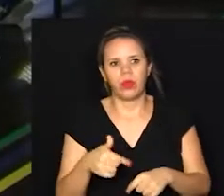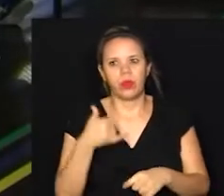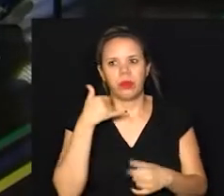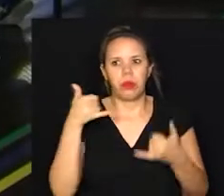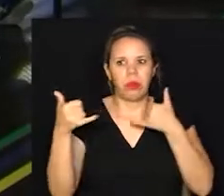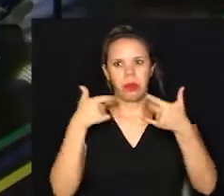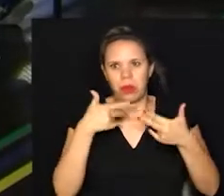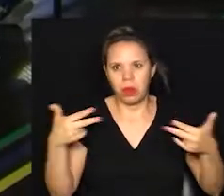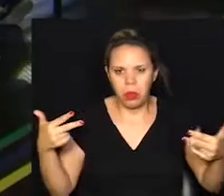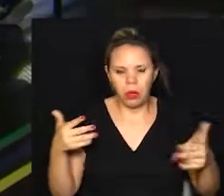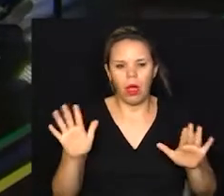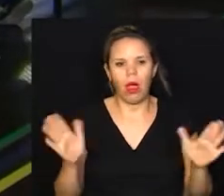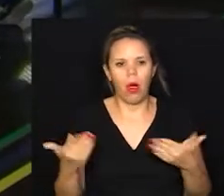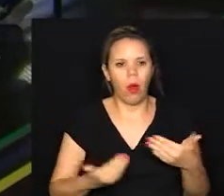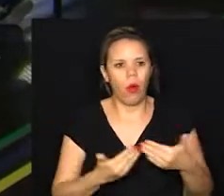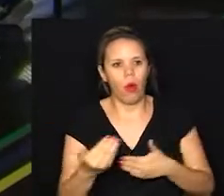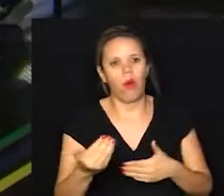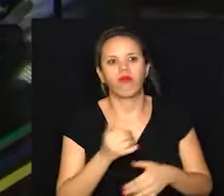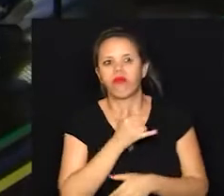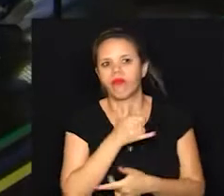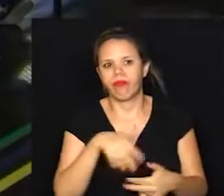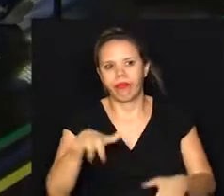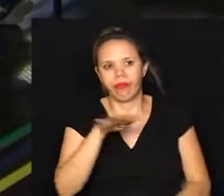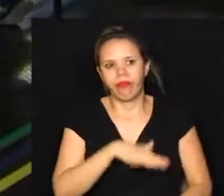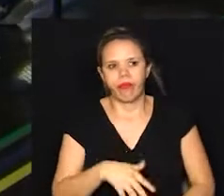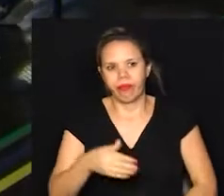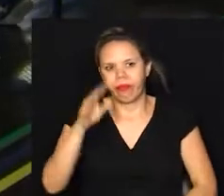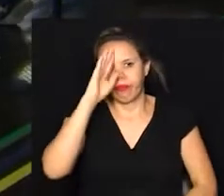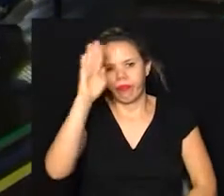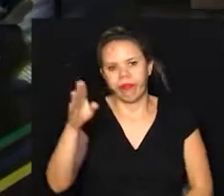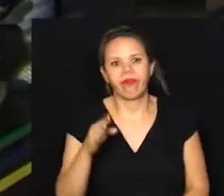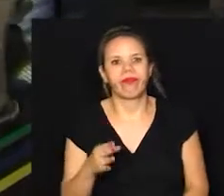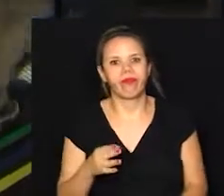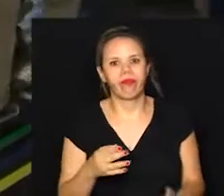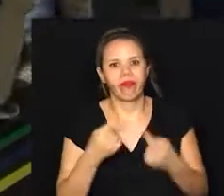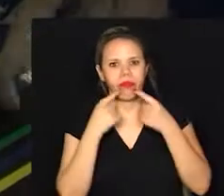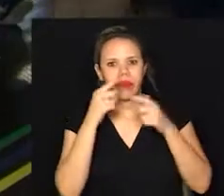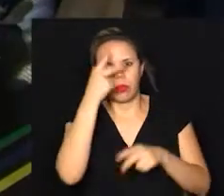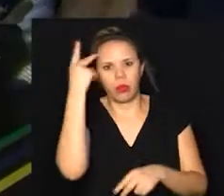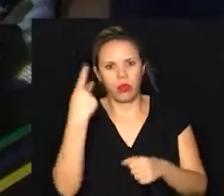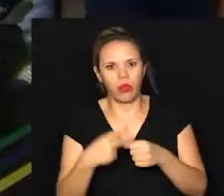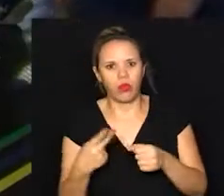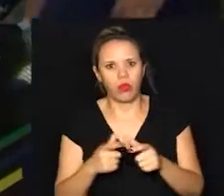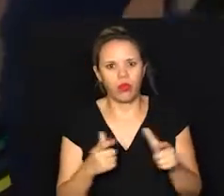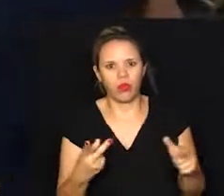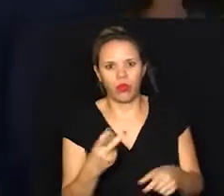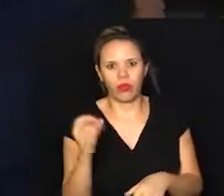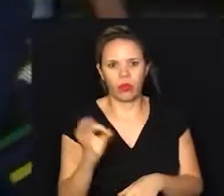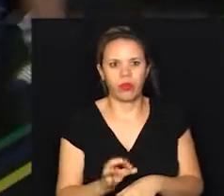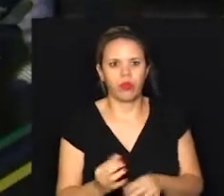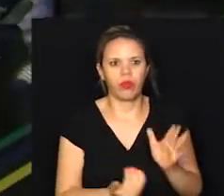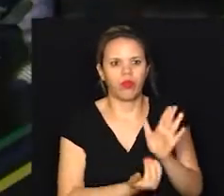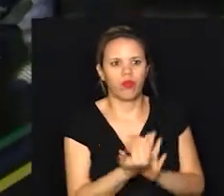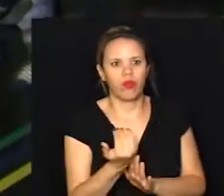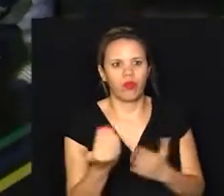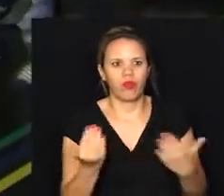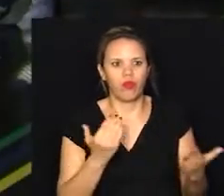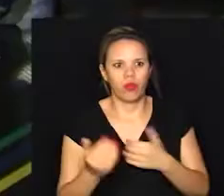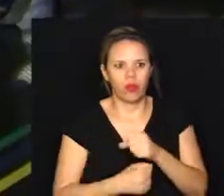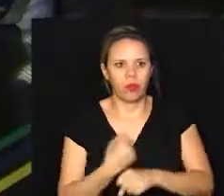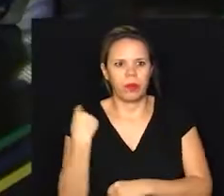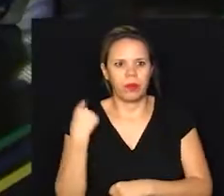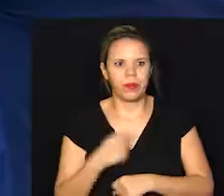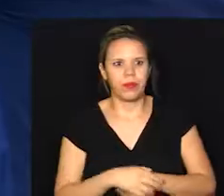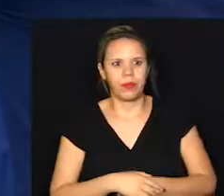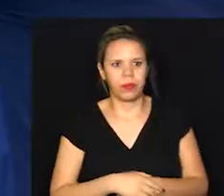relacionada à telefonia. E hoje o comércio eletrônico, ele é o principal segmento reclamado. Houve um aumento de 20% em comparação